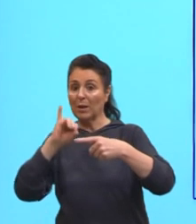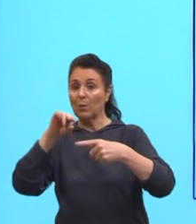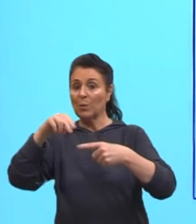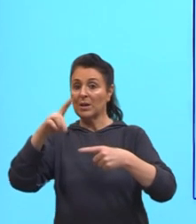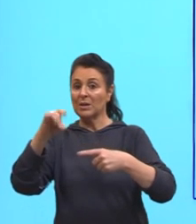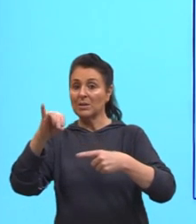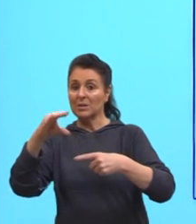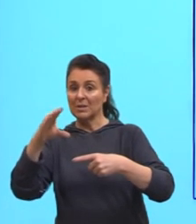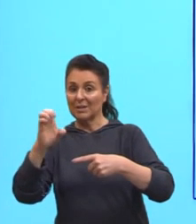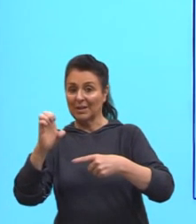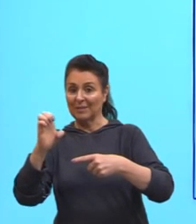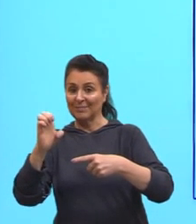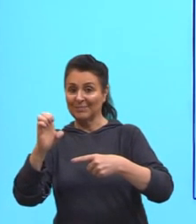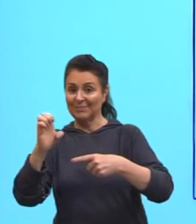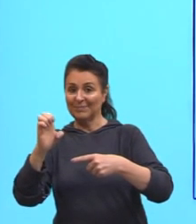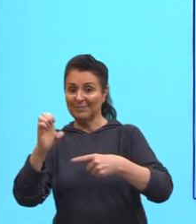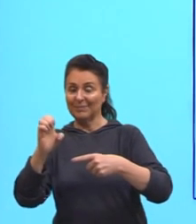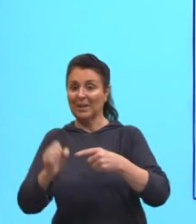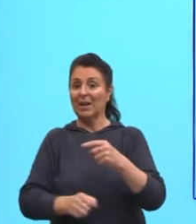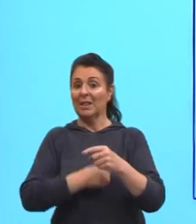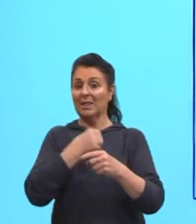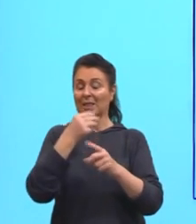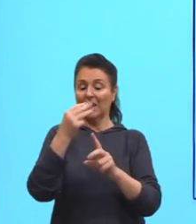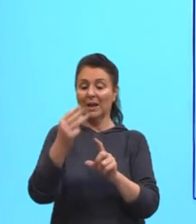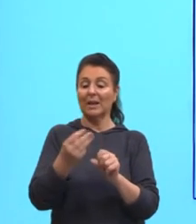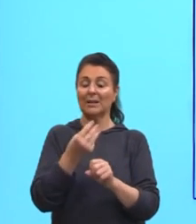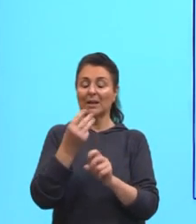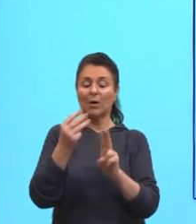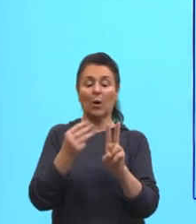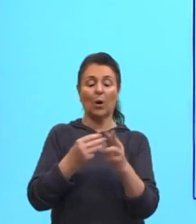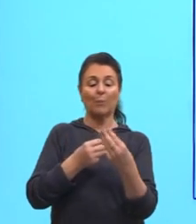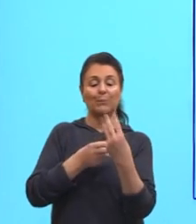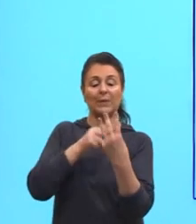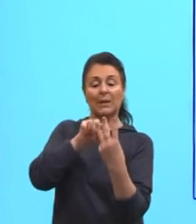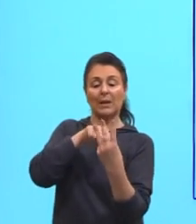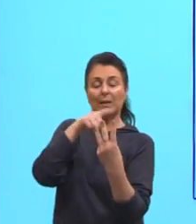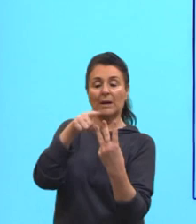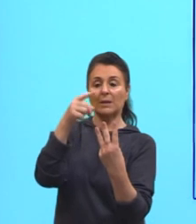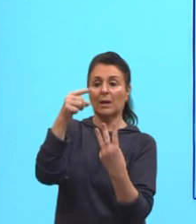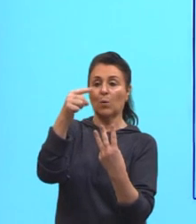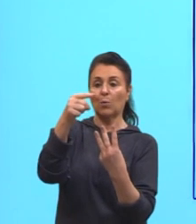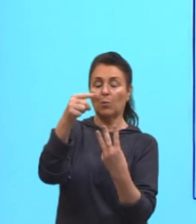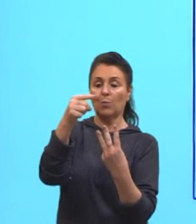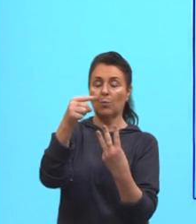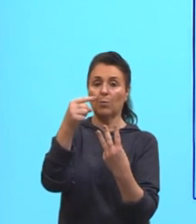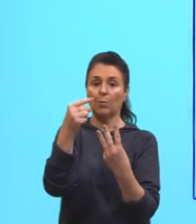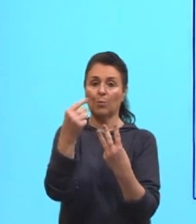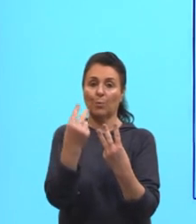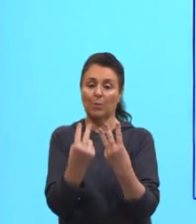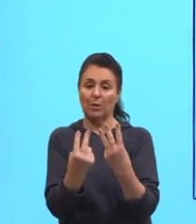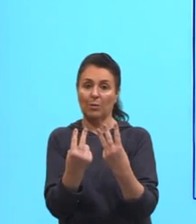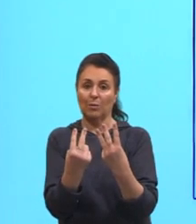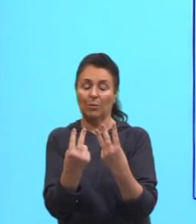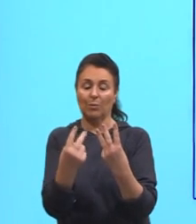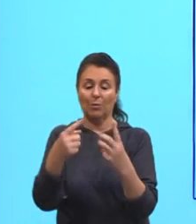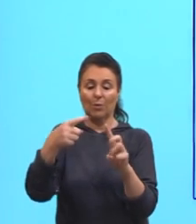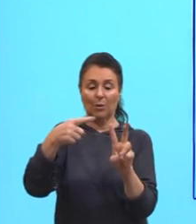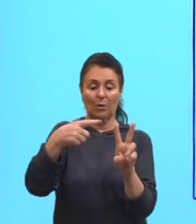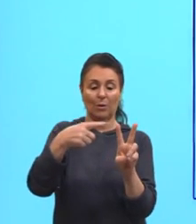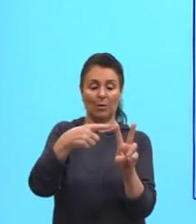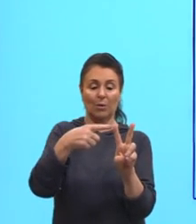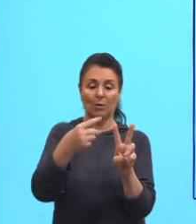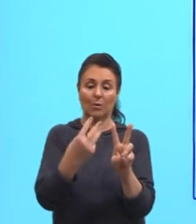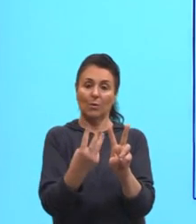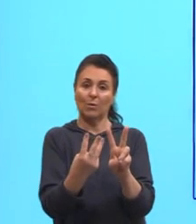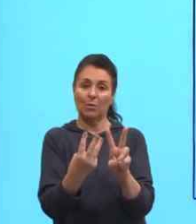do nosso radical então três elevado a um meio pode ser escrito como raiz quadrada de três